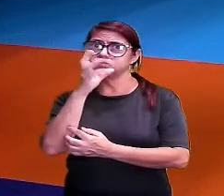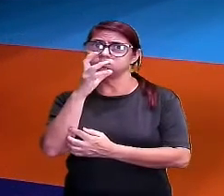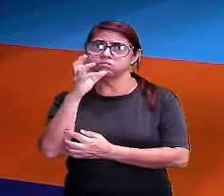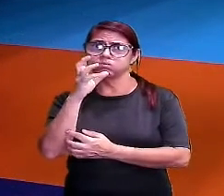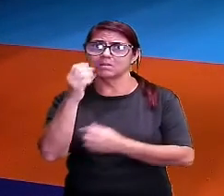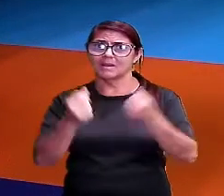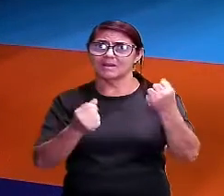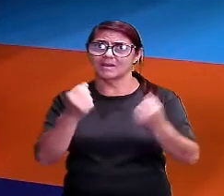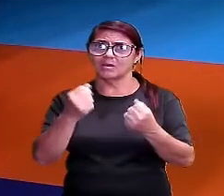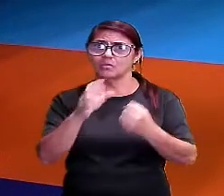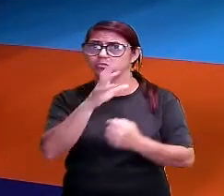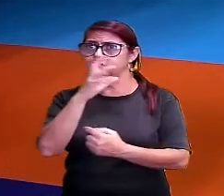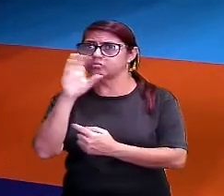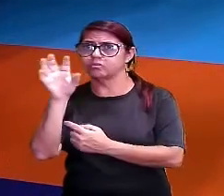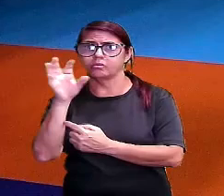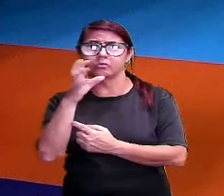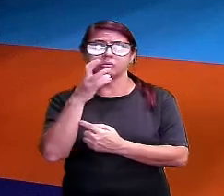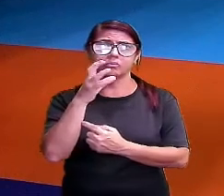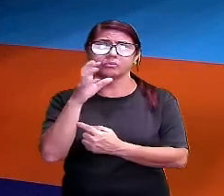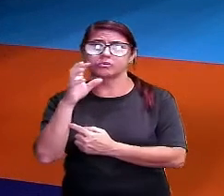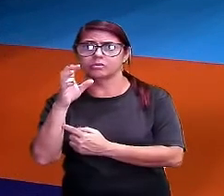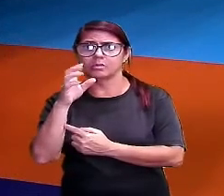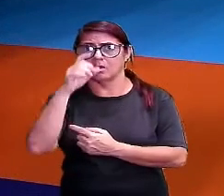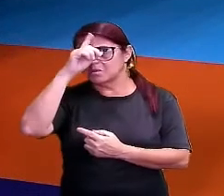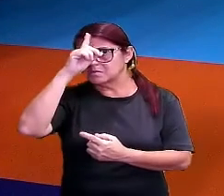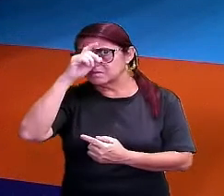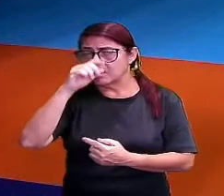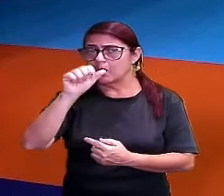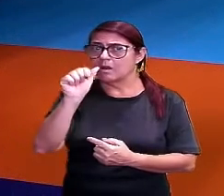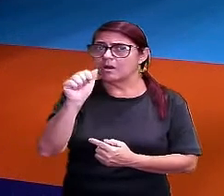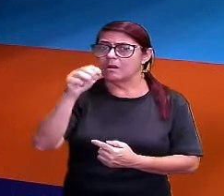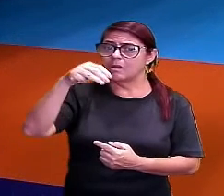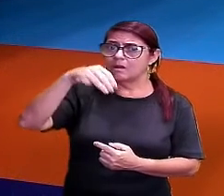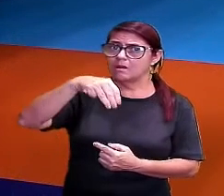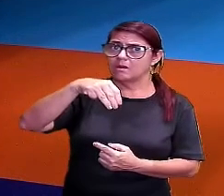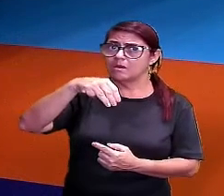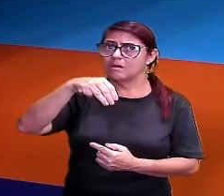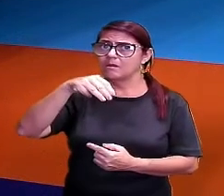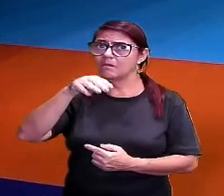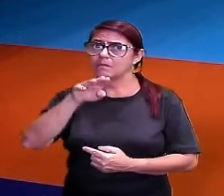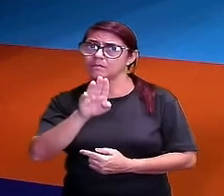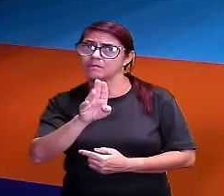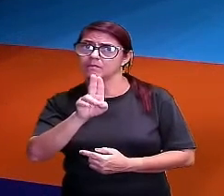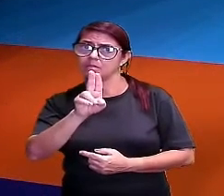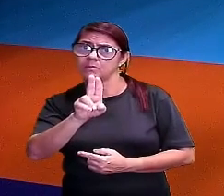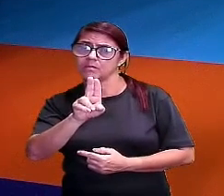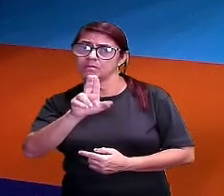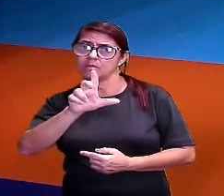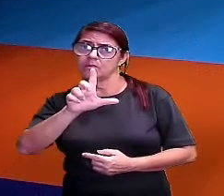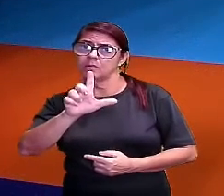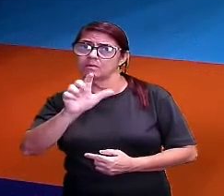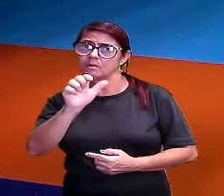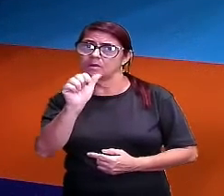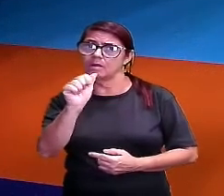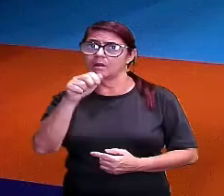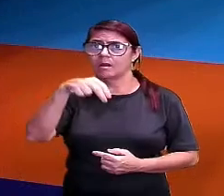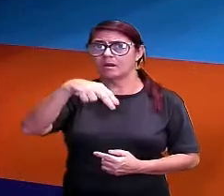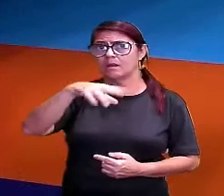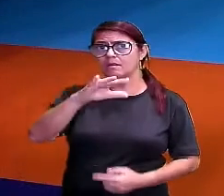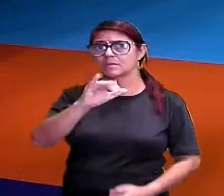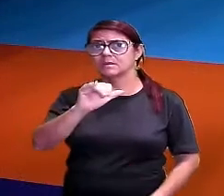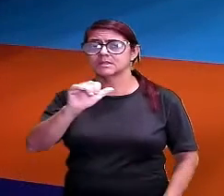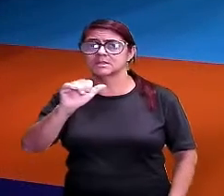palavra ambulância, temos o destaque aqui da letra M, de azul, porque logo em seguida temos a